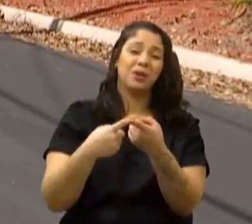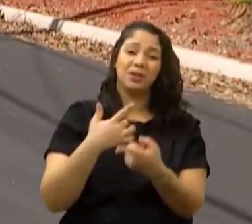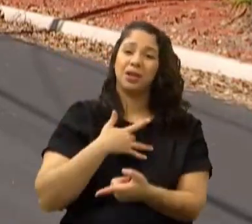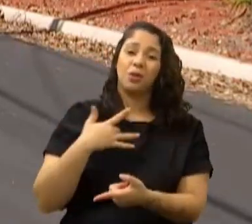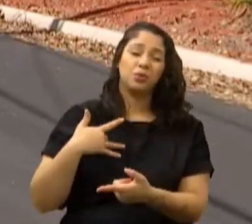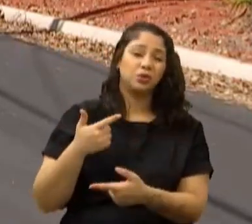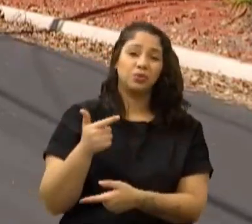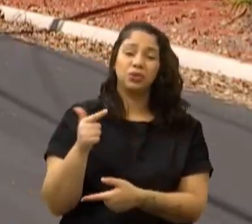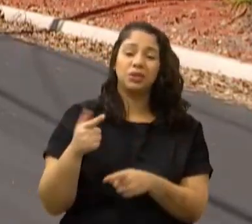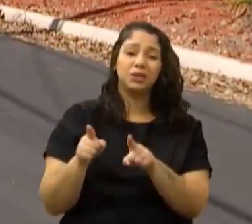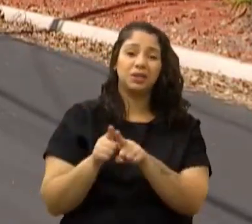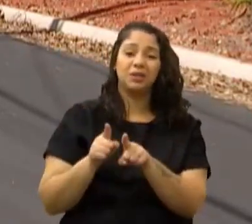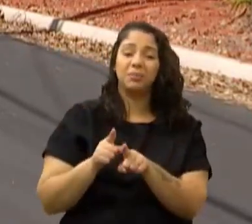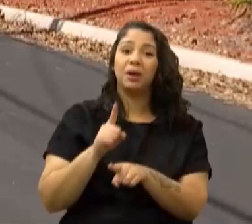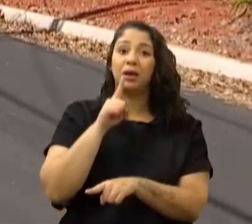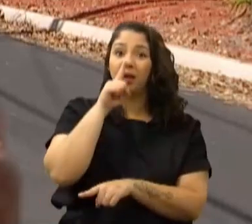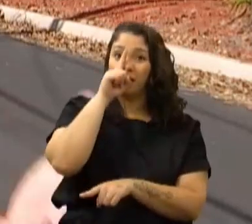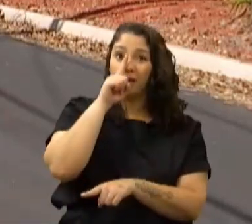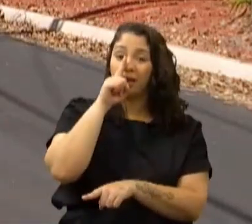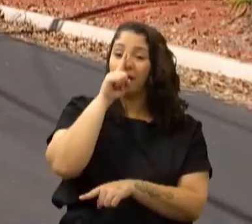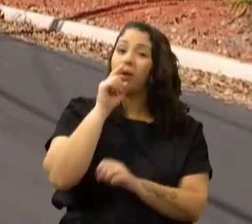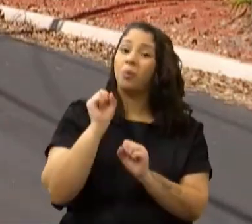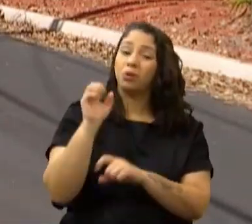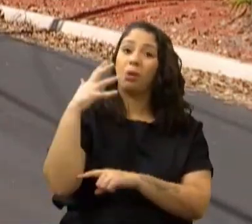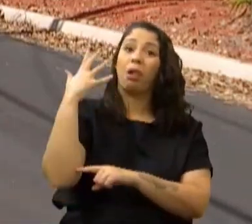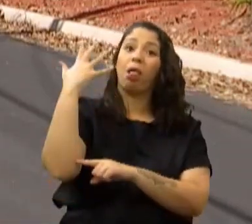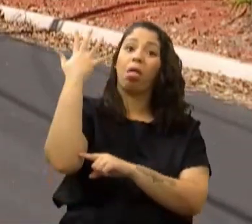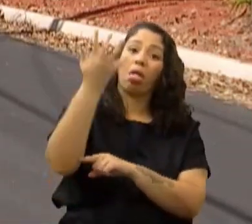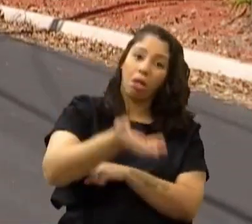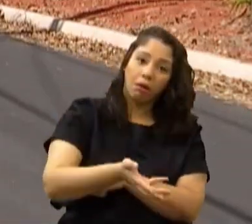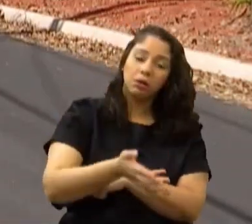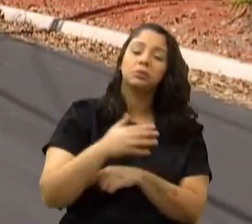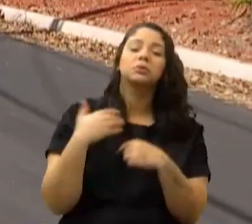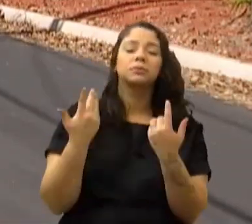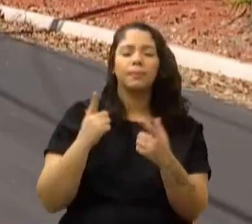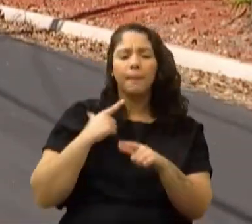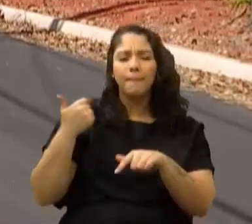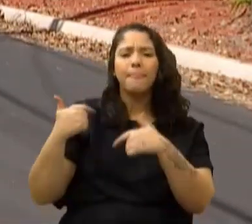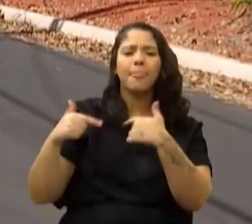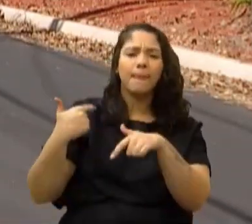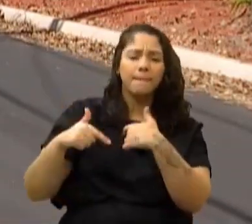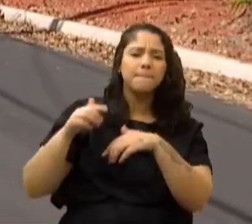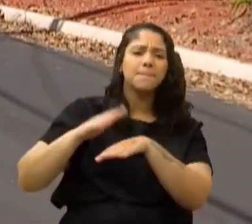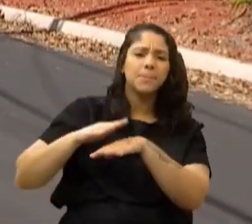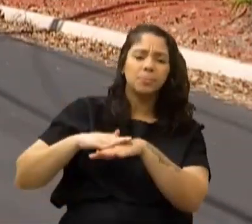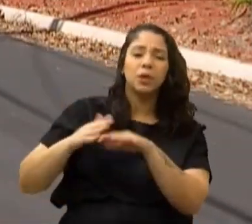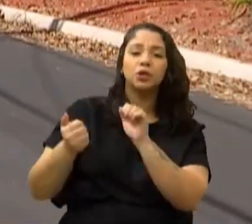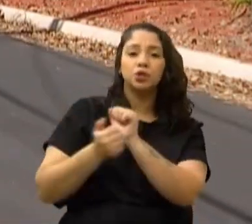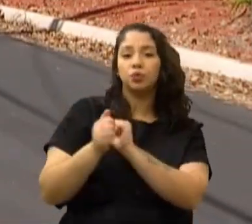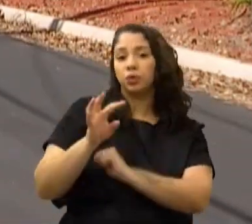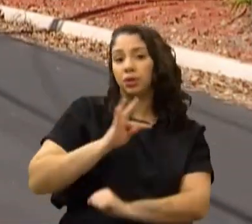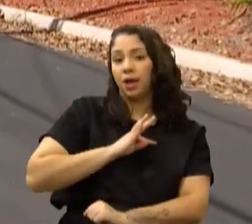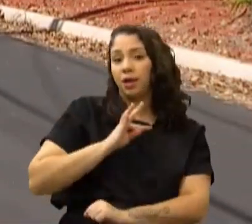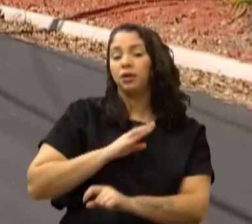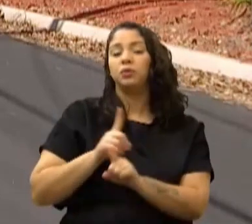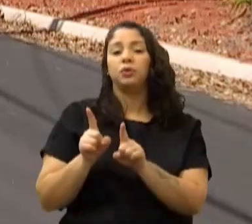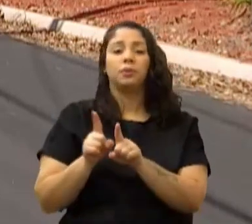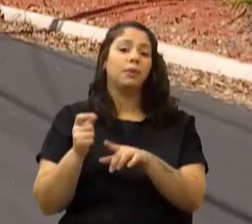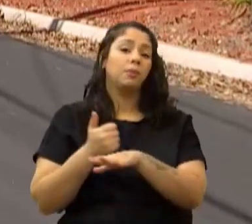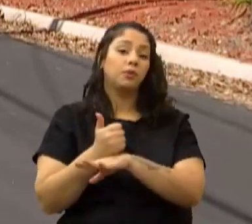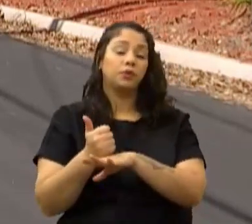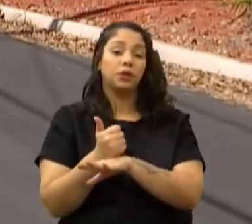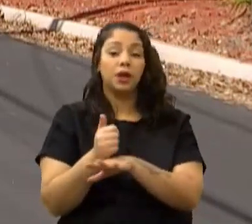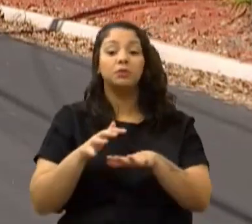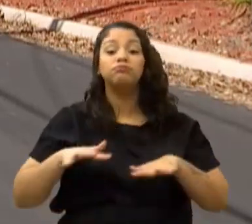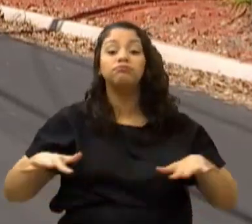sem saúde comprometedoras até com uma questão de risco de queda então todo o trabalho foi feito com os